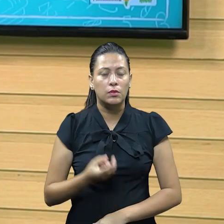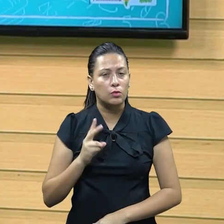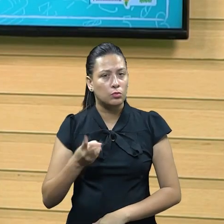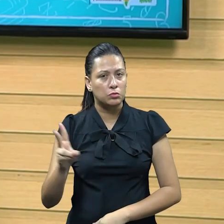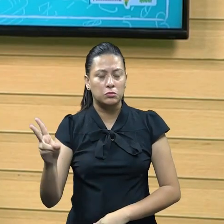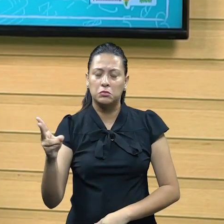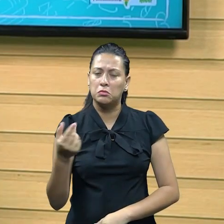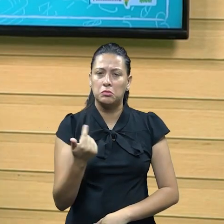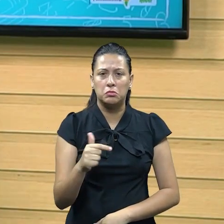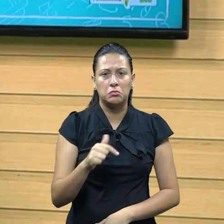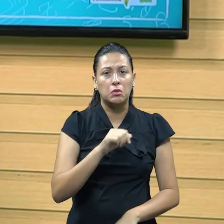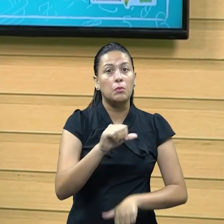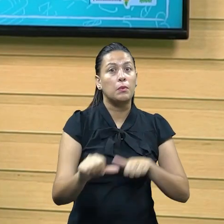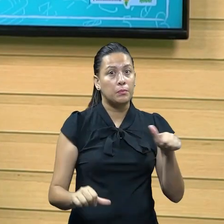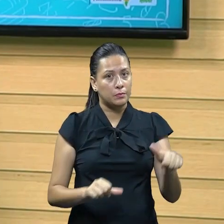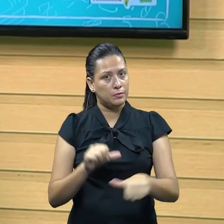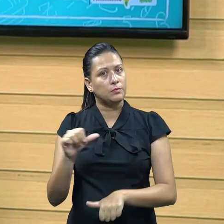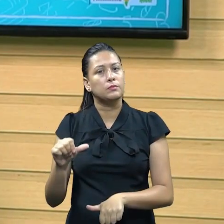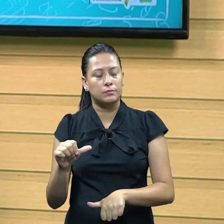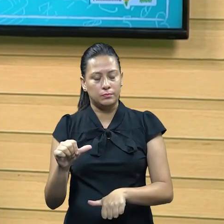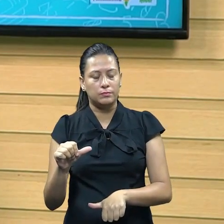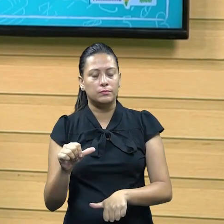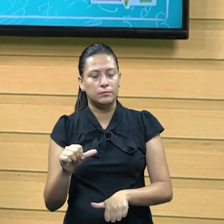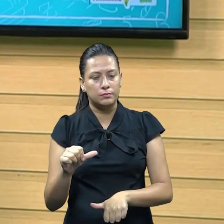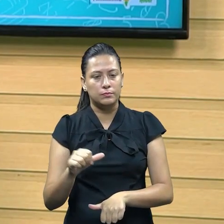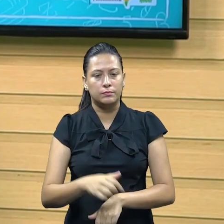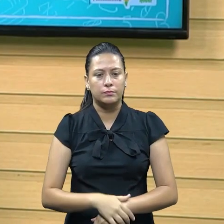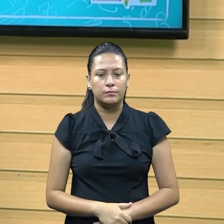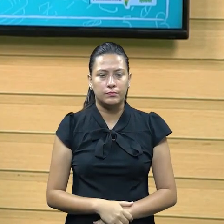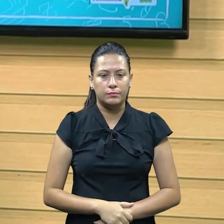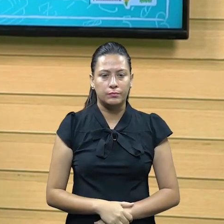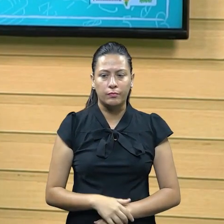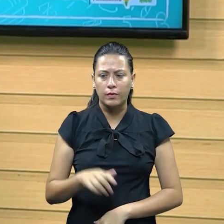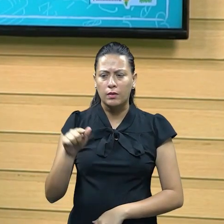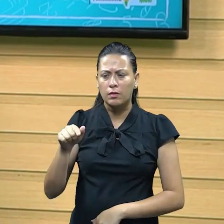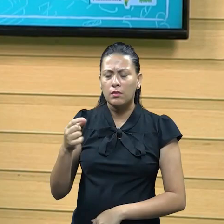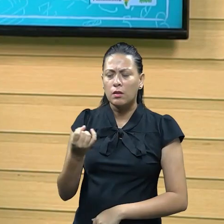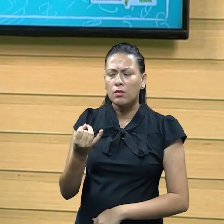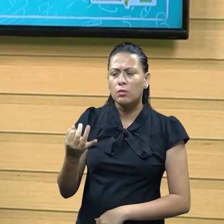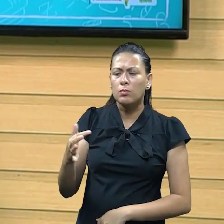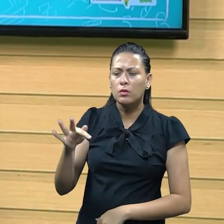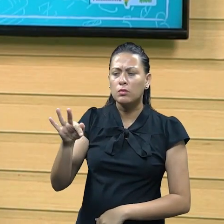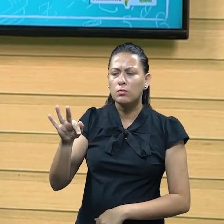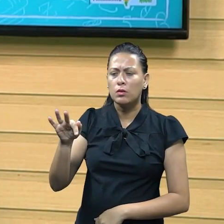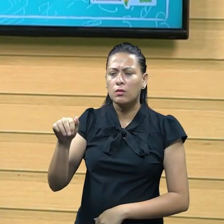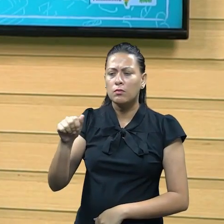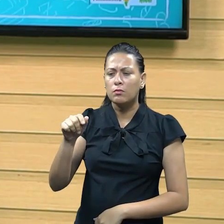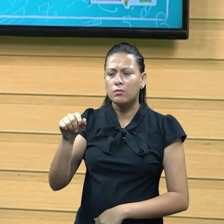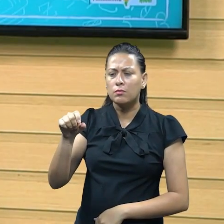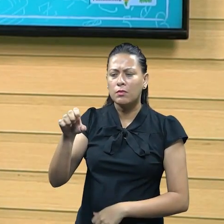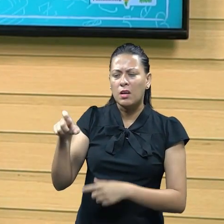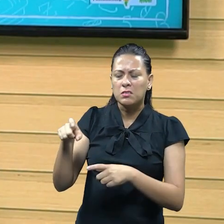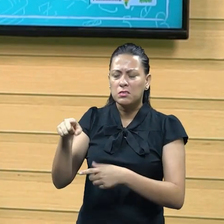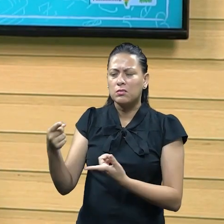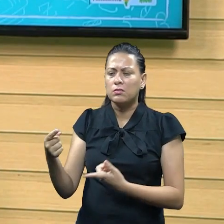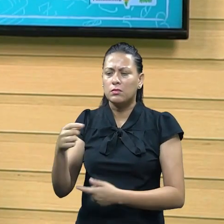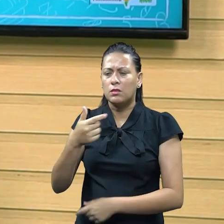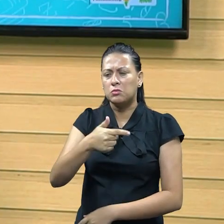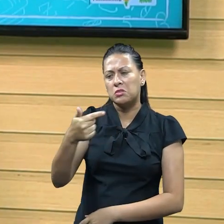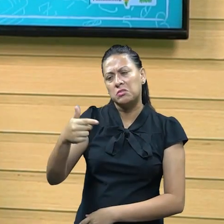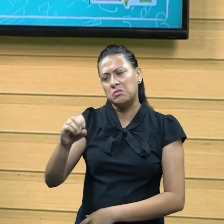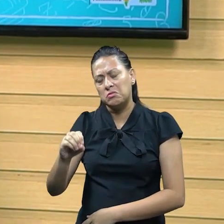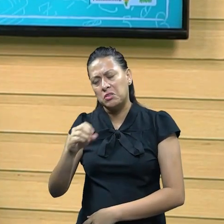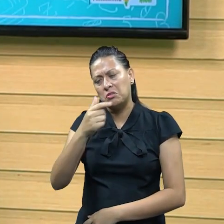variação. Se você for medir na fase quanto que está aparecendo ali, às vezes vai aparecer 220, às vezes vai